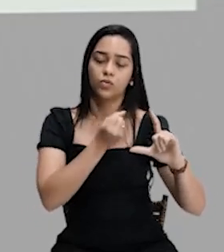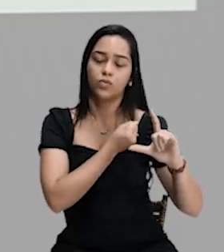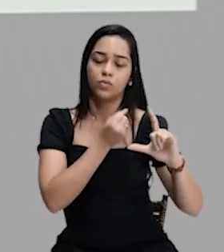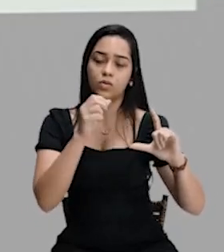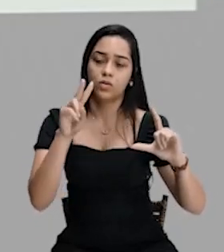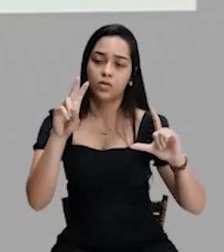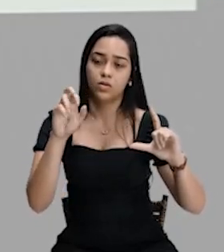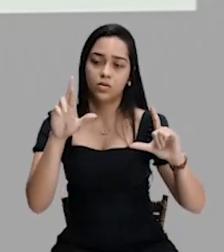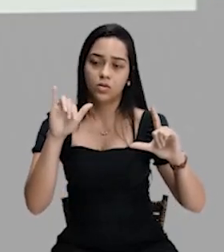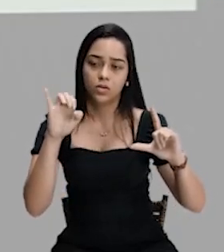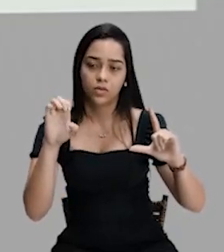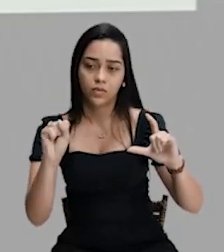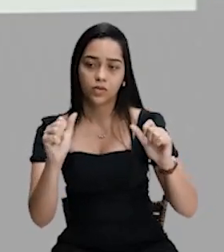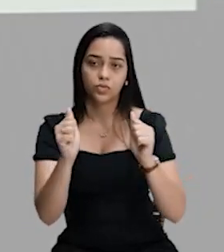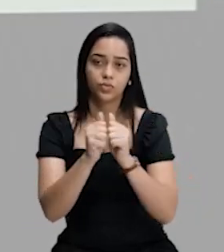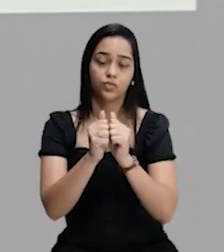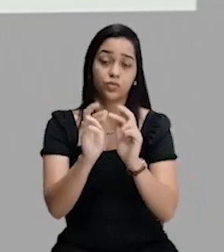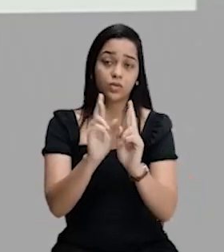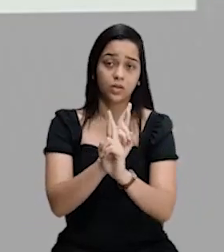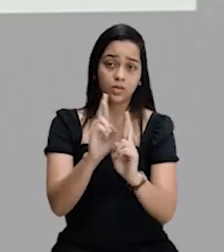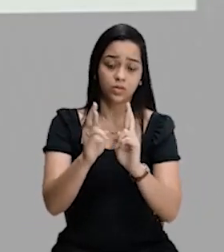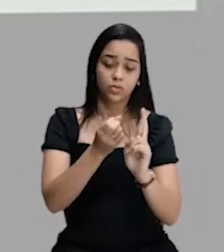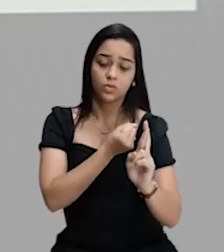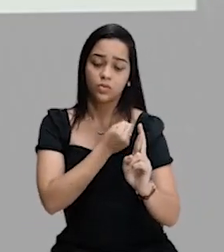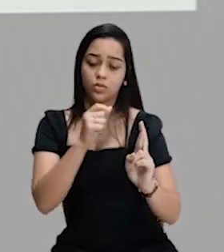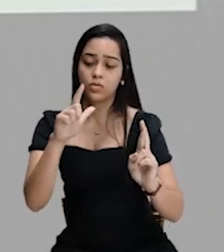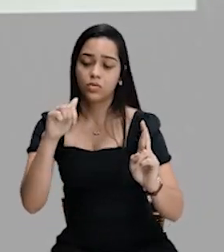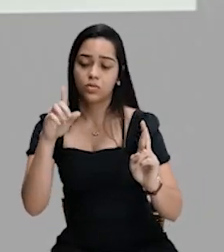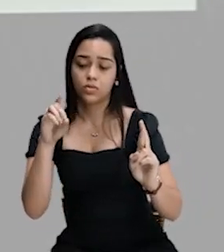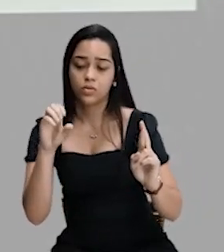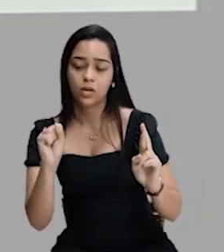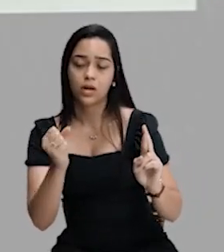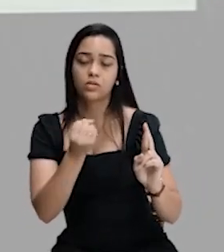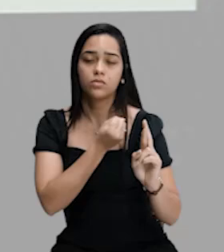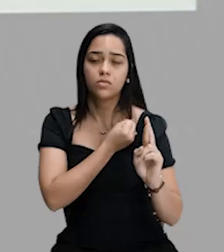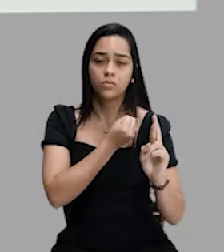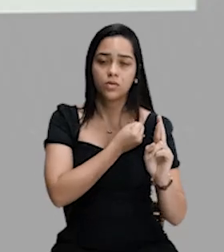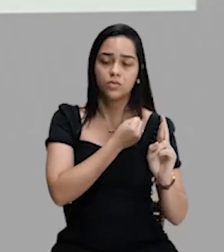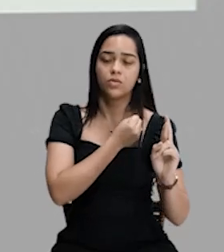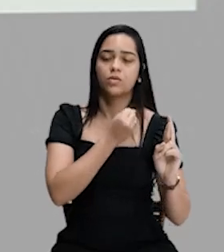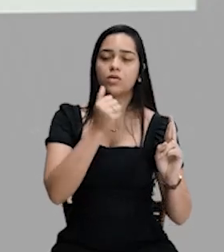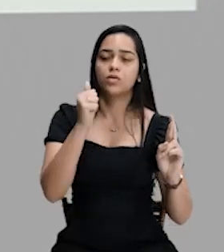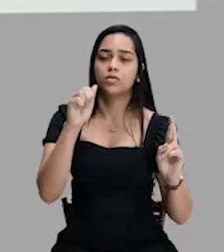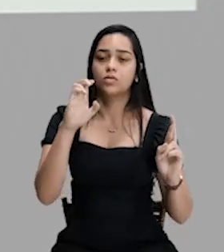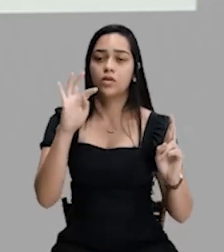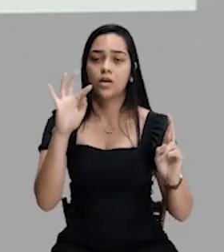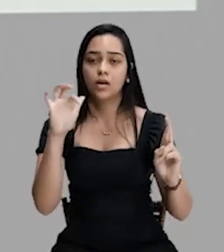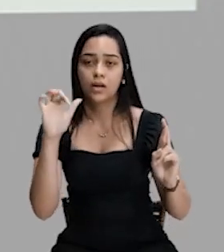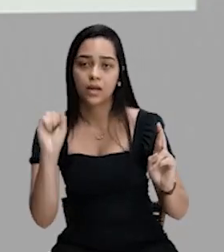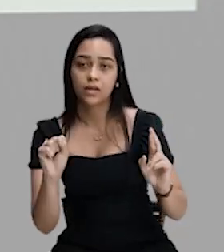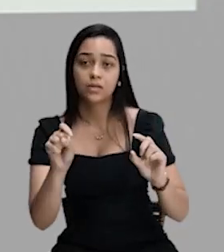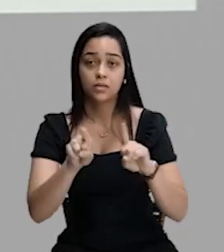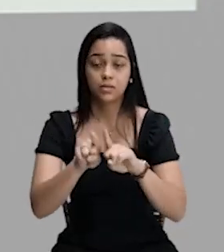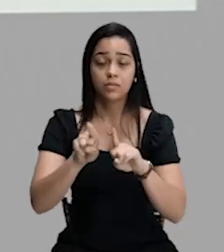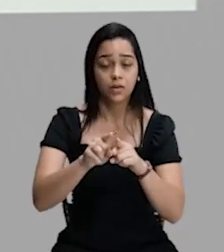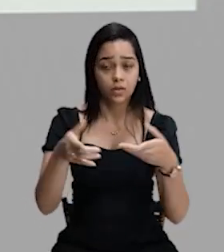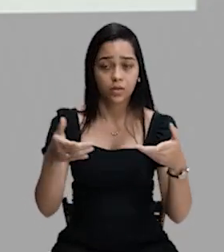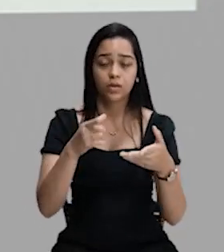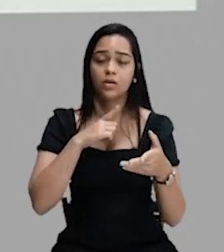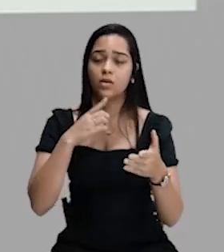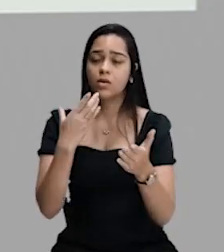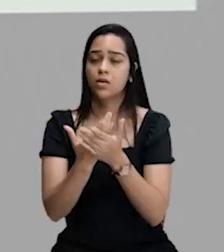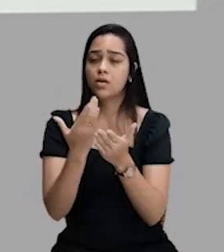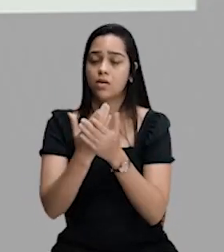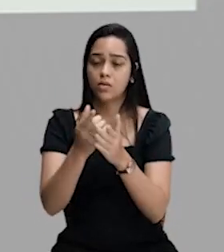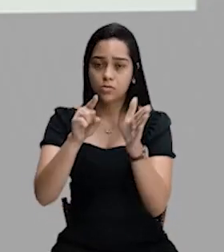de vértices com o número de lados e o número de arestas de um polígono tá e aqui a gente vai hoje fazer uma